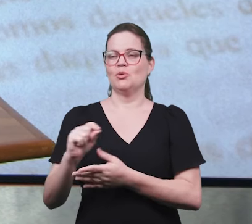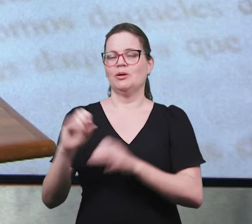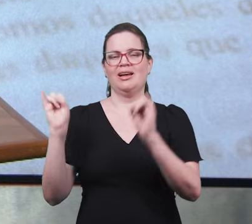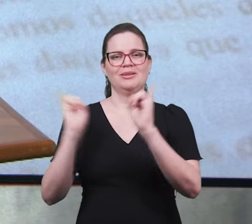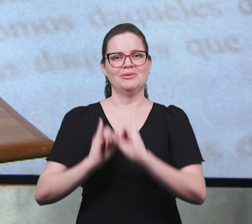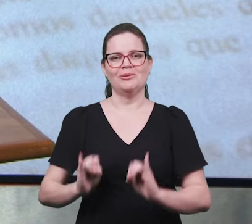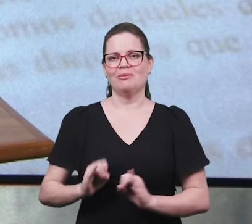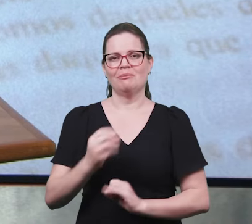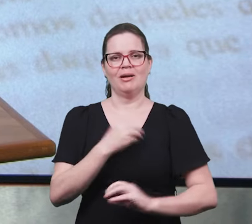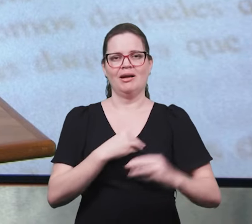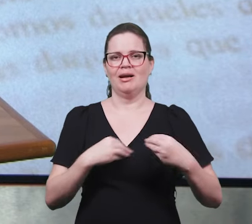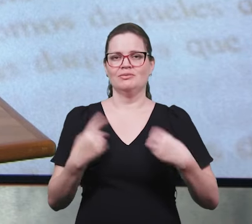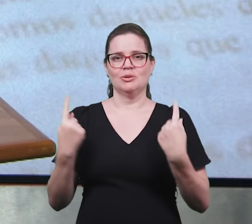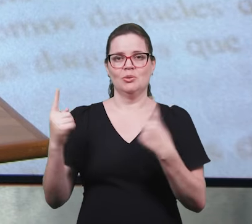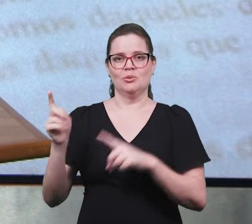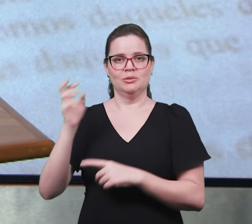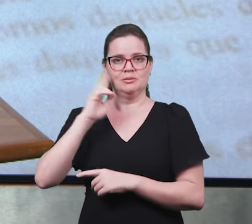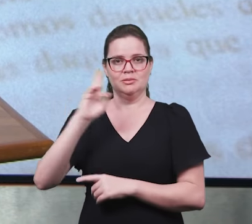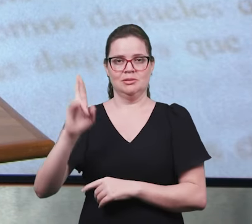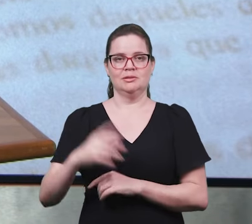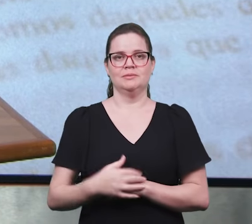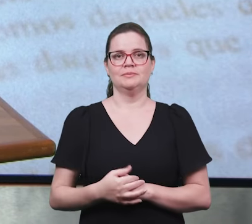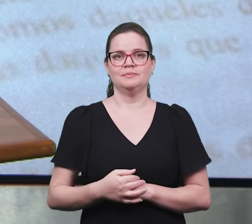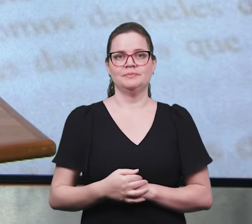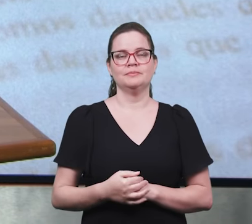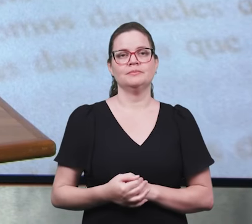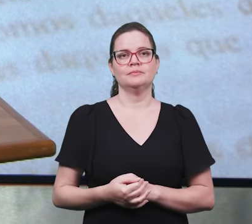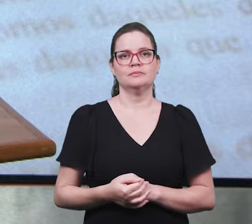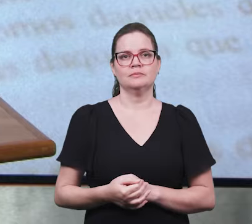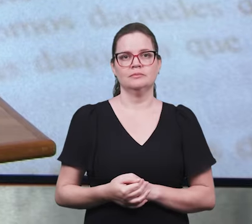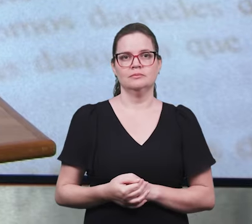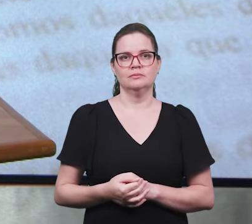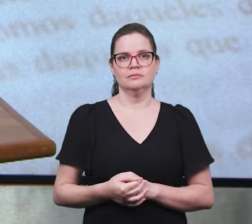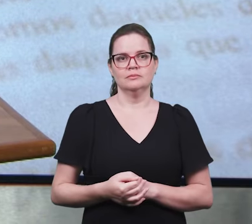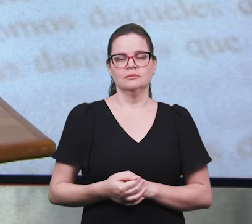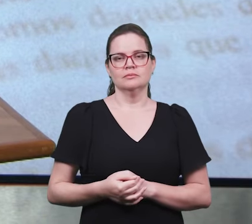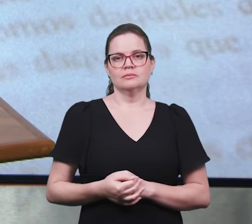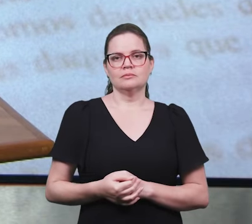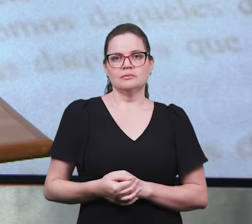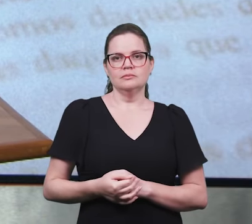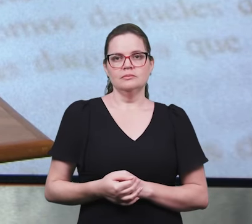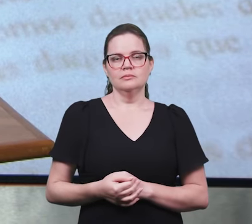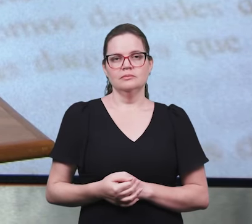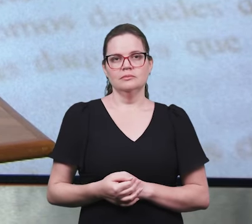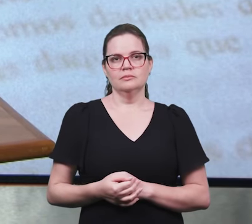mal. E não pôde ser totalmente abolida.